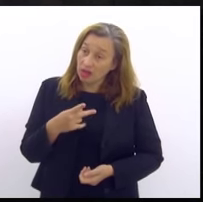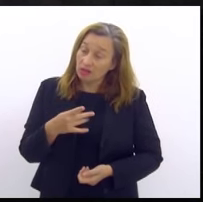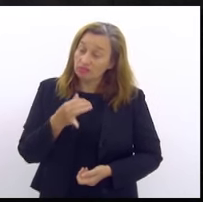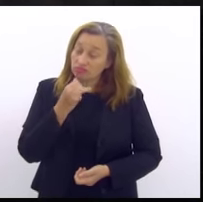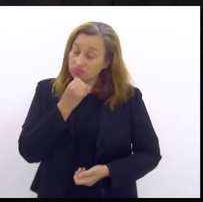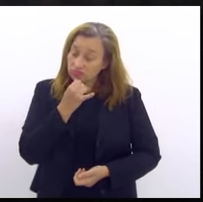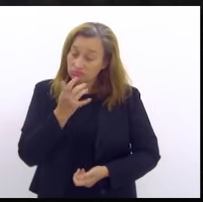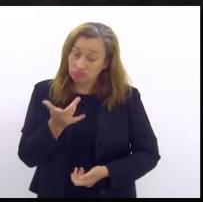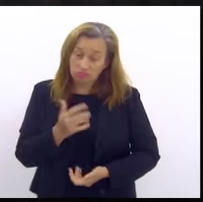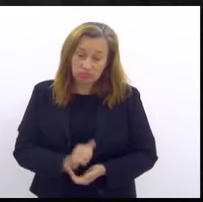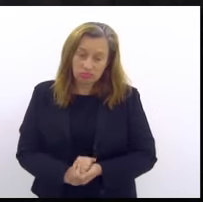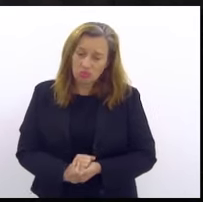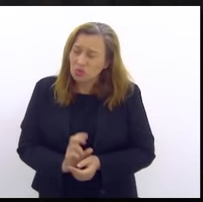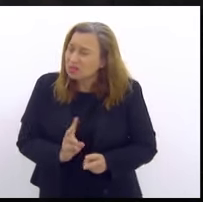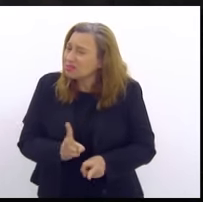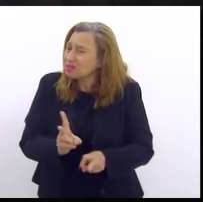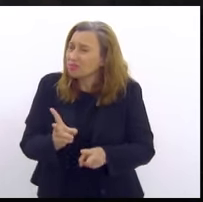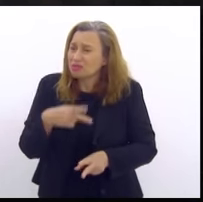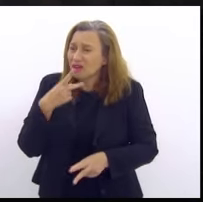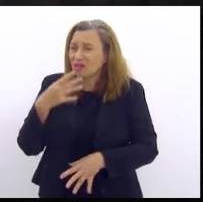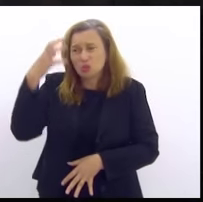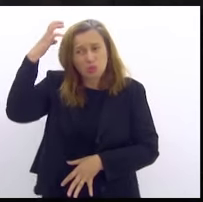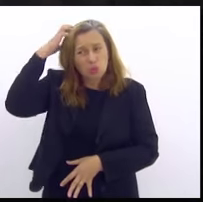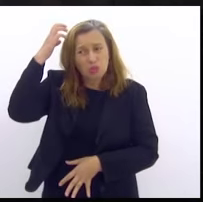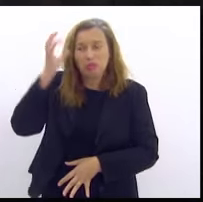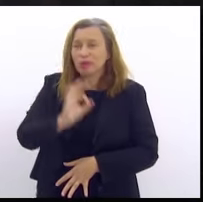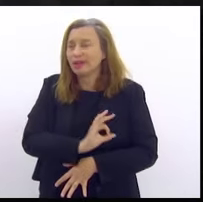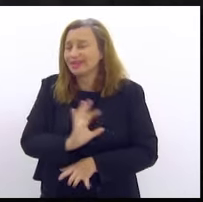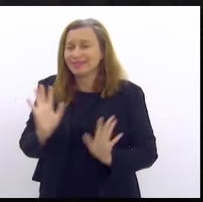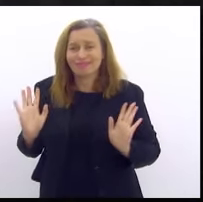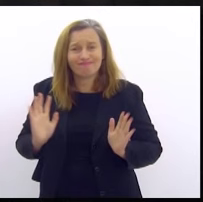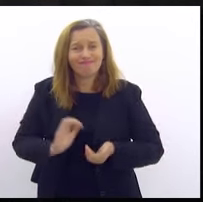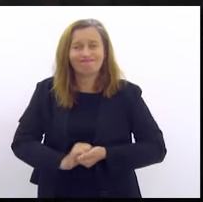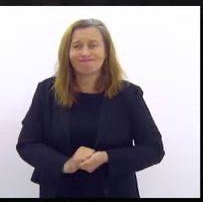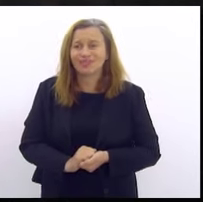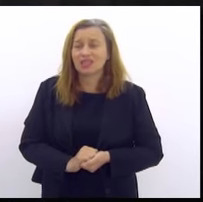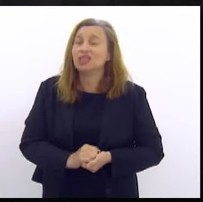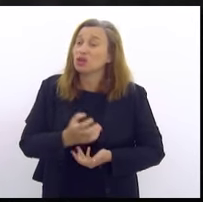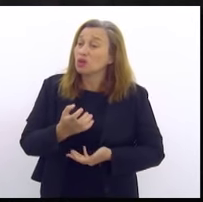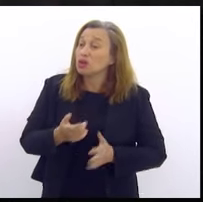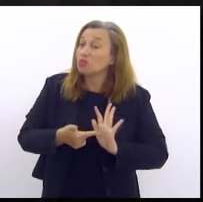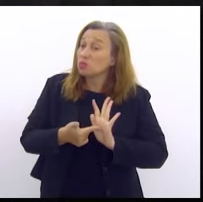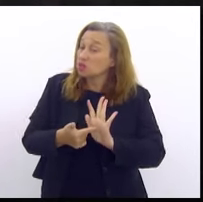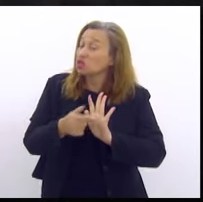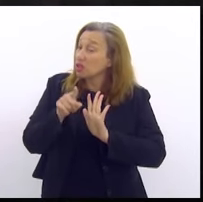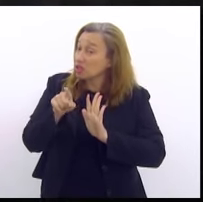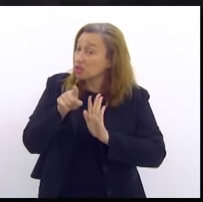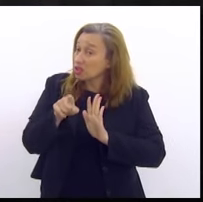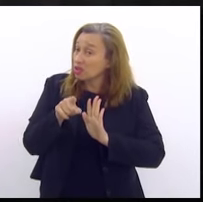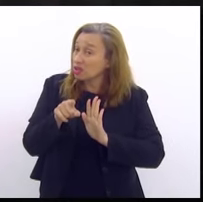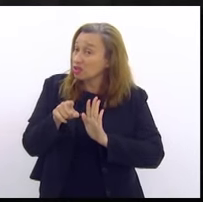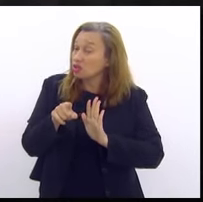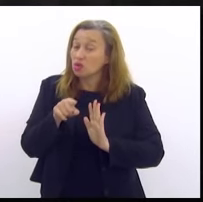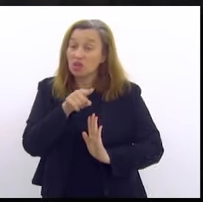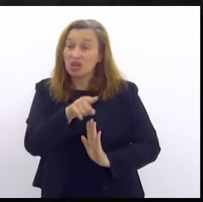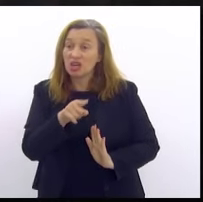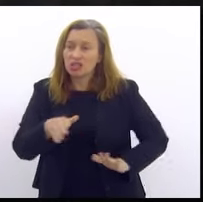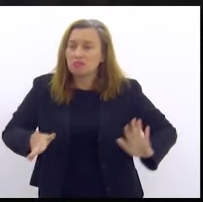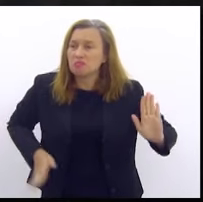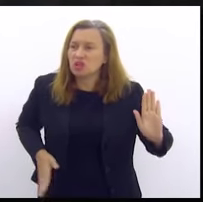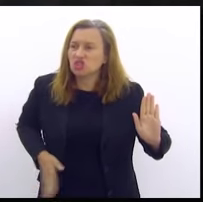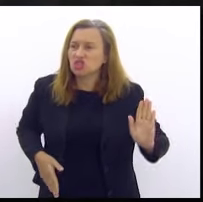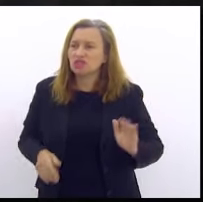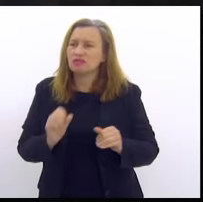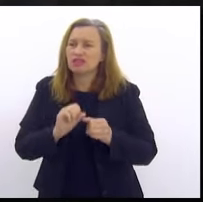indignação, como sempre colocada a culpa na Polícia Militar. E aí eu quero mostrar aqui o que esses indelinquentes vêm fazendo,